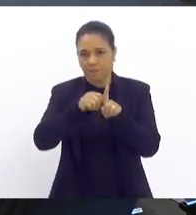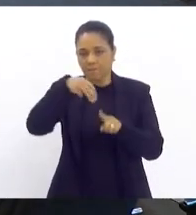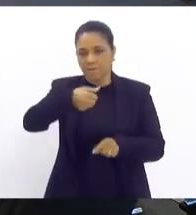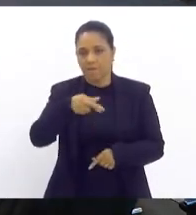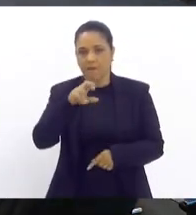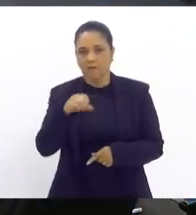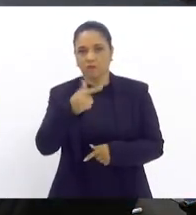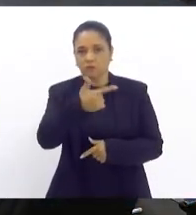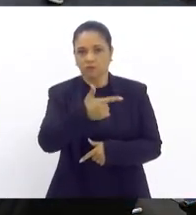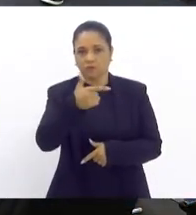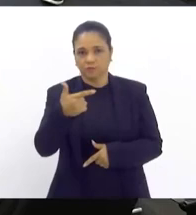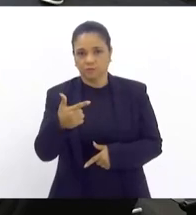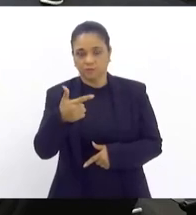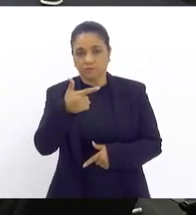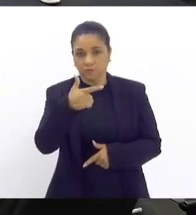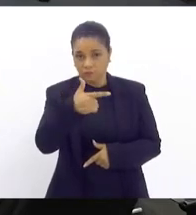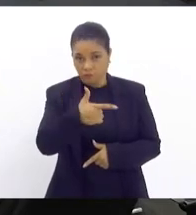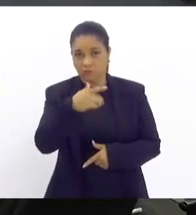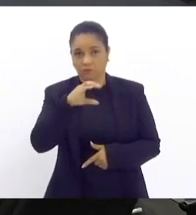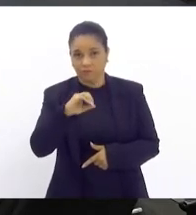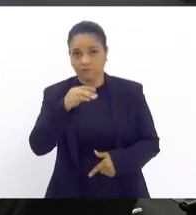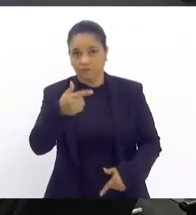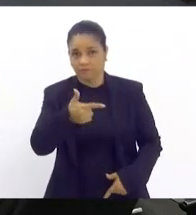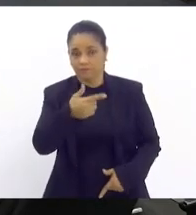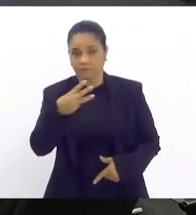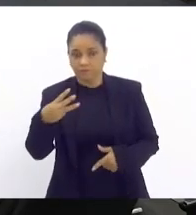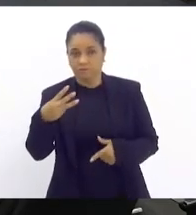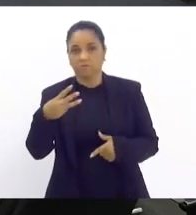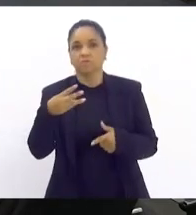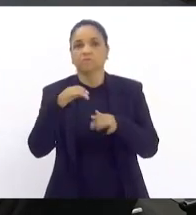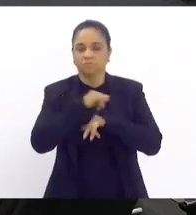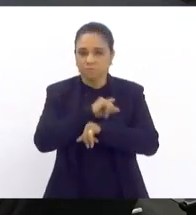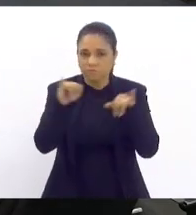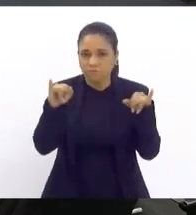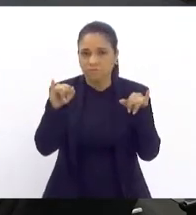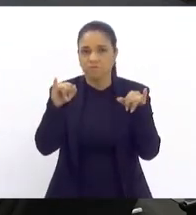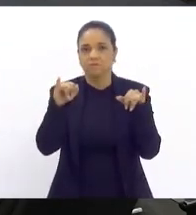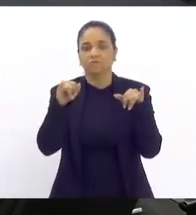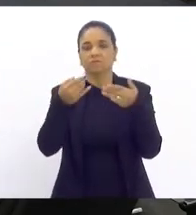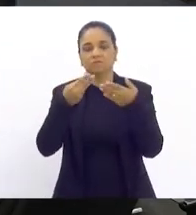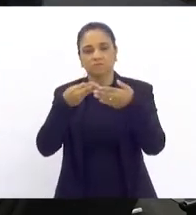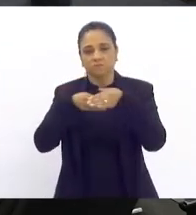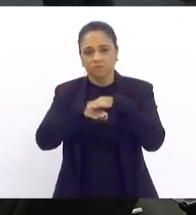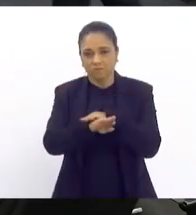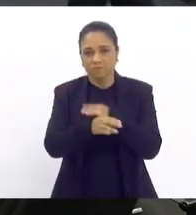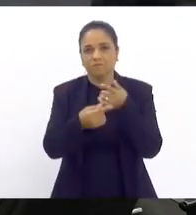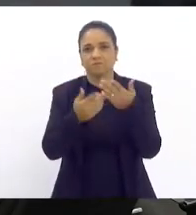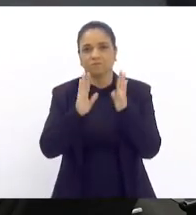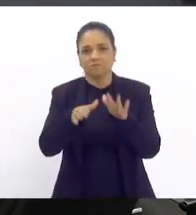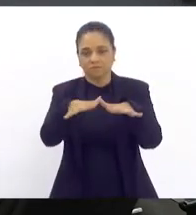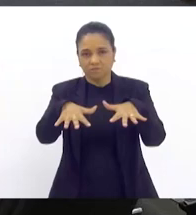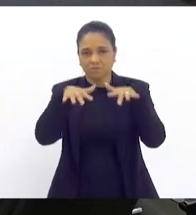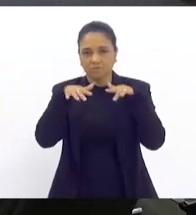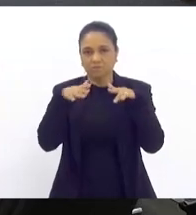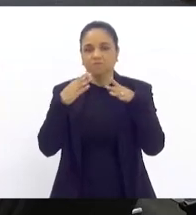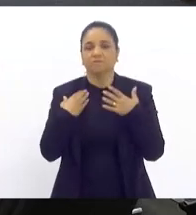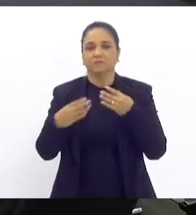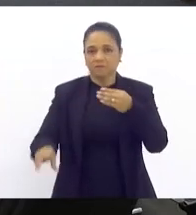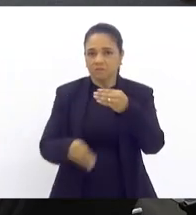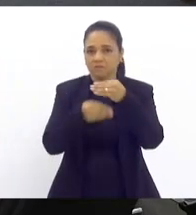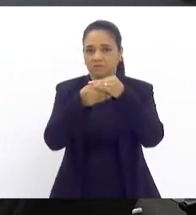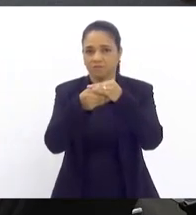em anúncio entre a mitação ordinária em segunda discussão redação do vencido assim emenda